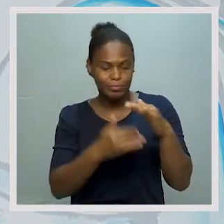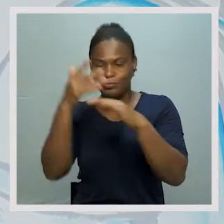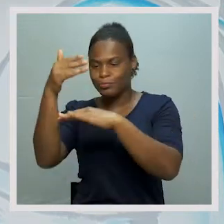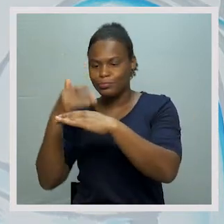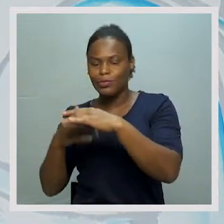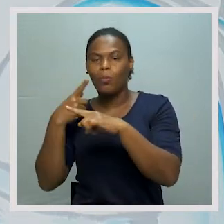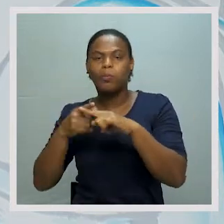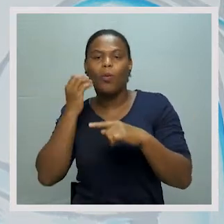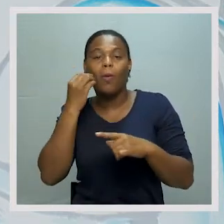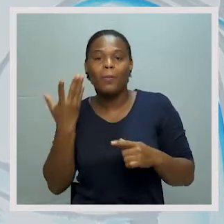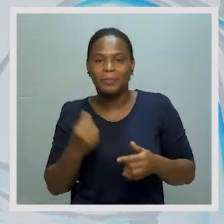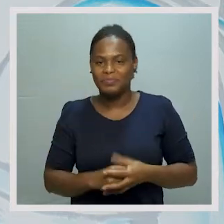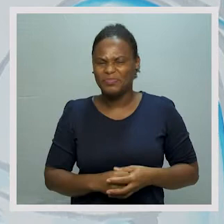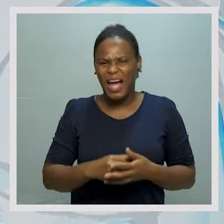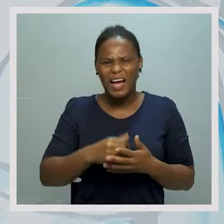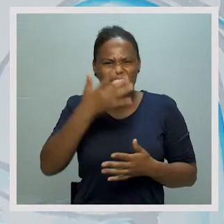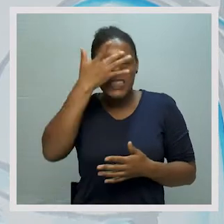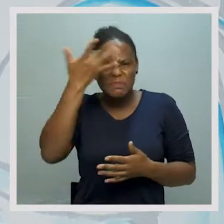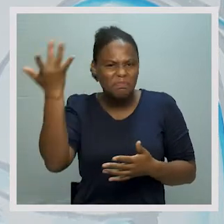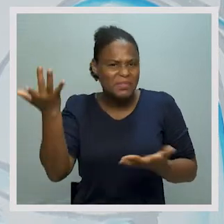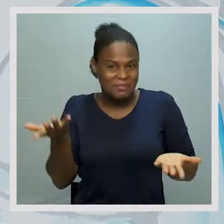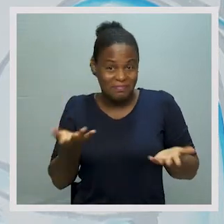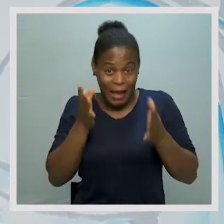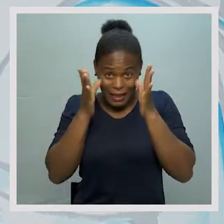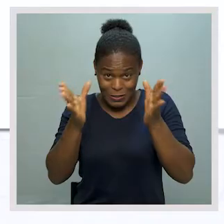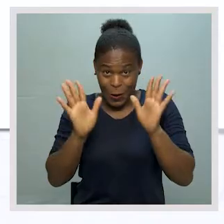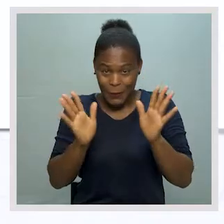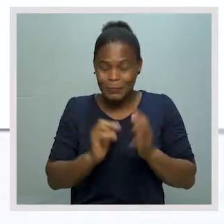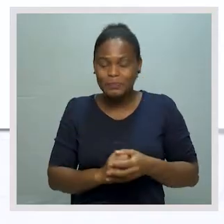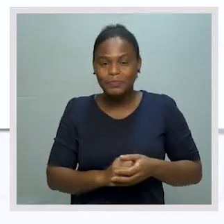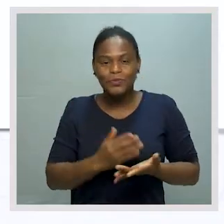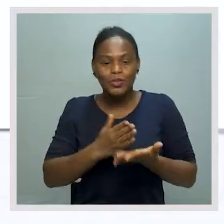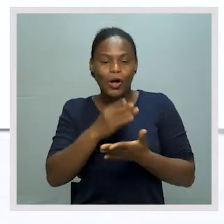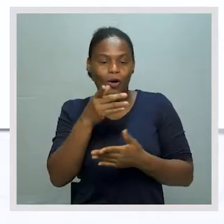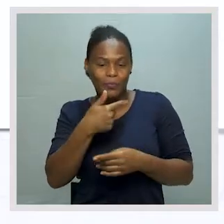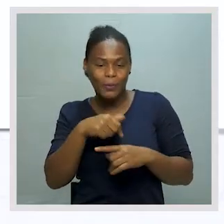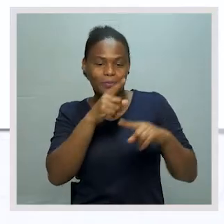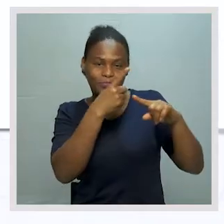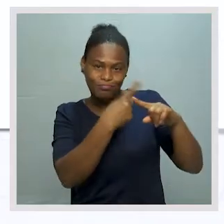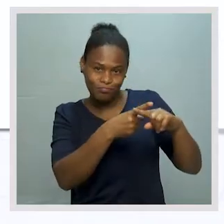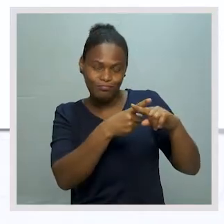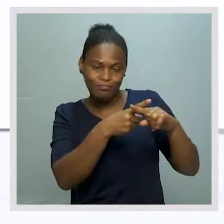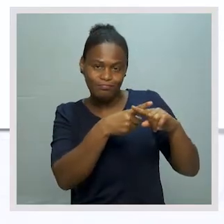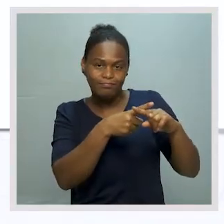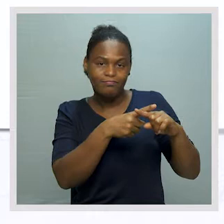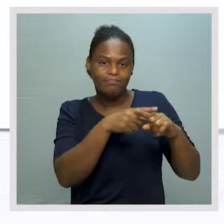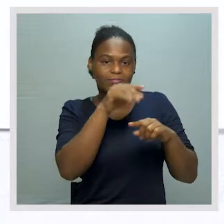frações? Bastante simples, presta atenção. É só multiplicar os